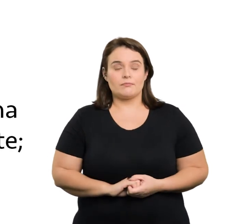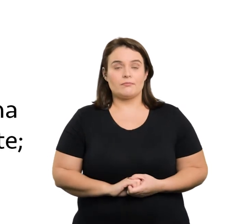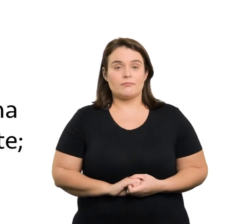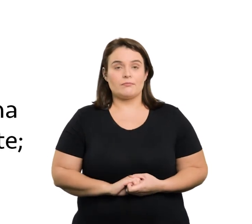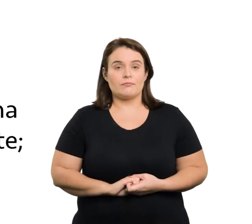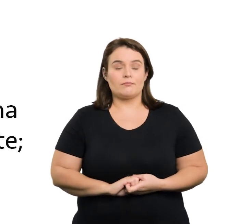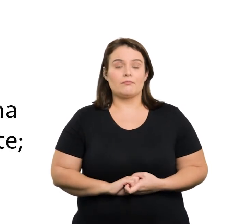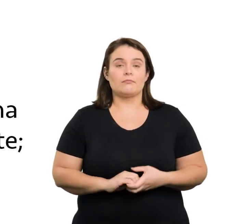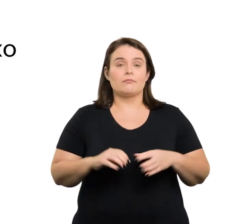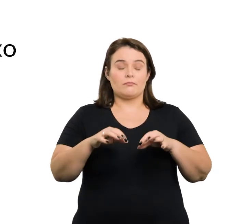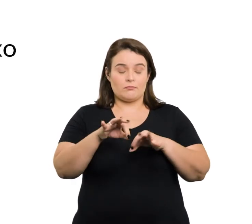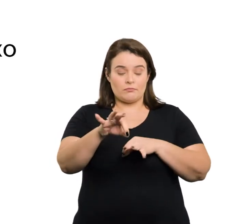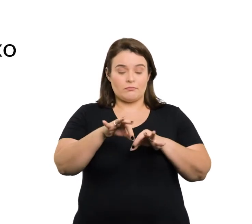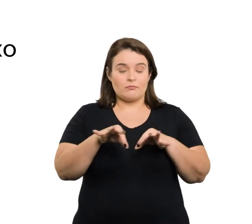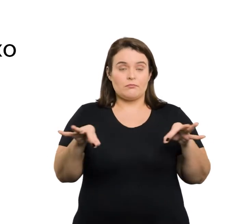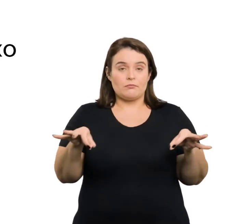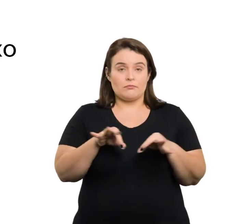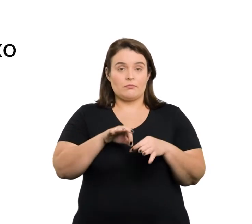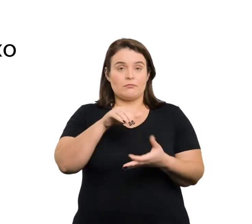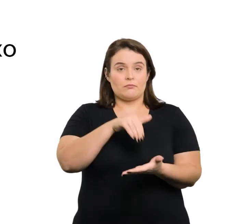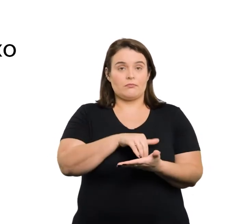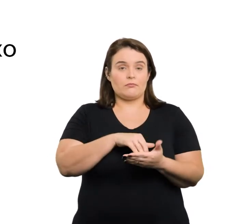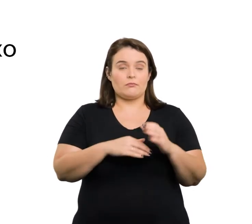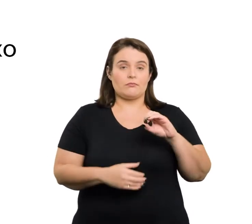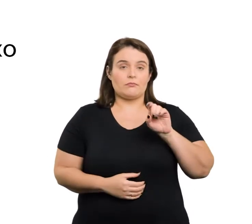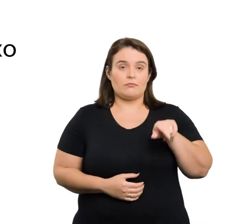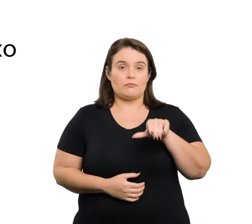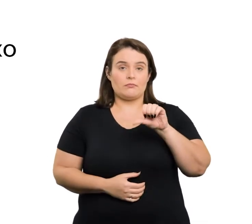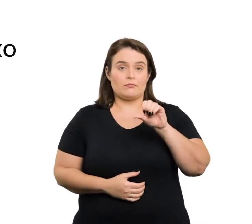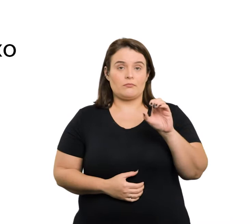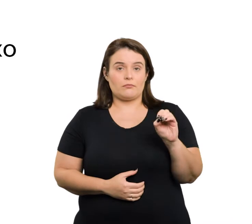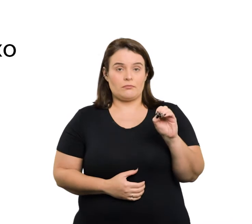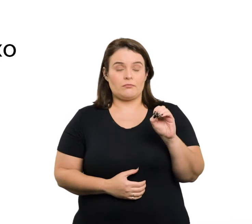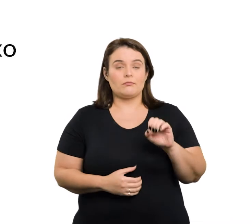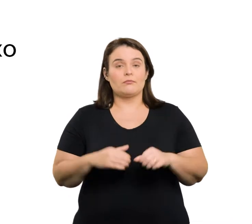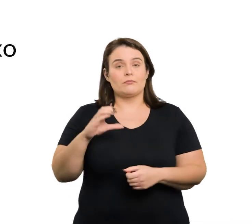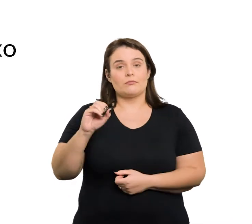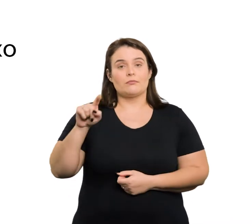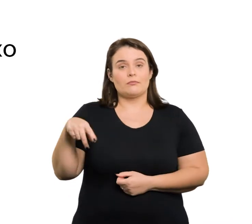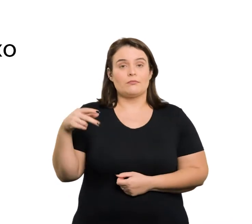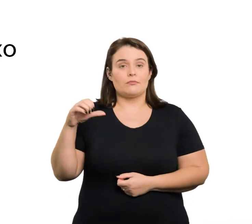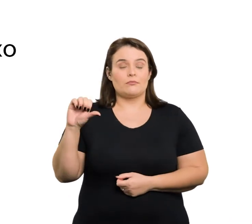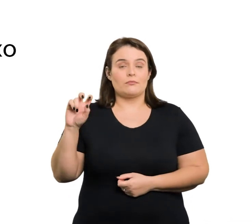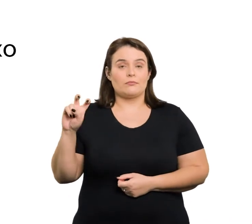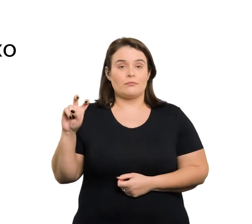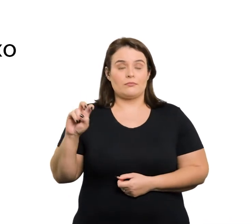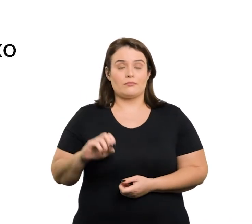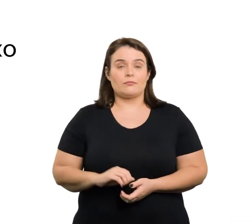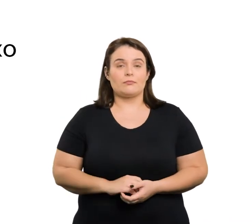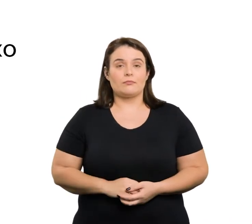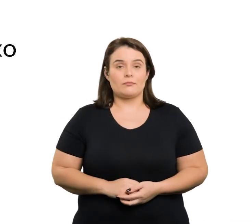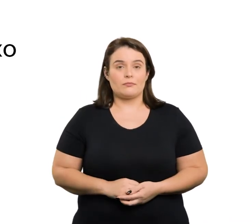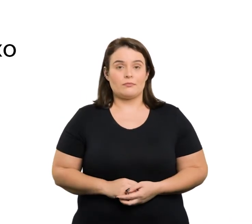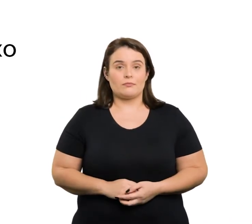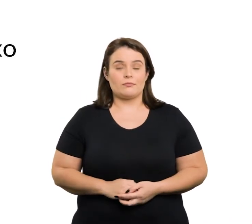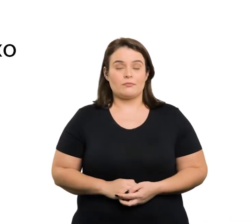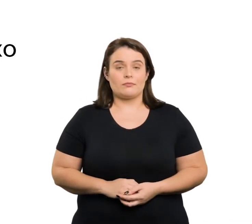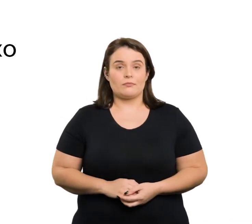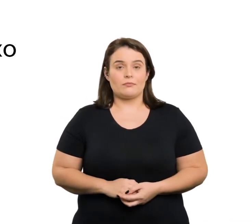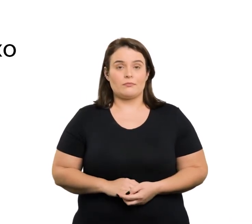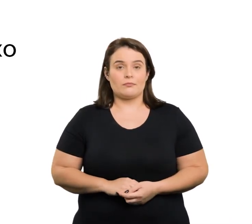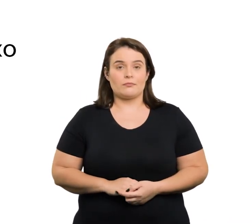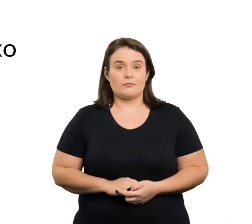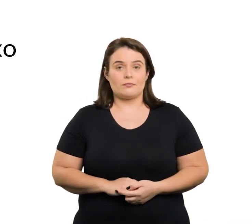material resistente. Dimensões mínimas de 0,90 metro por 0,95